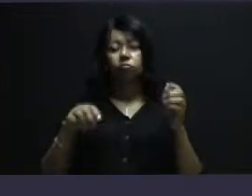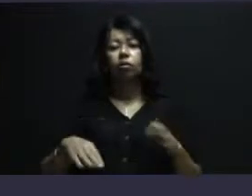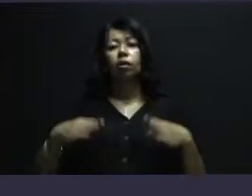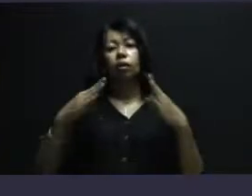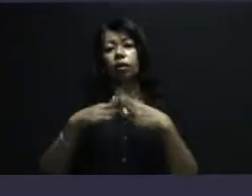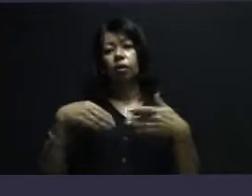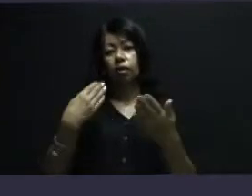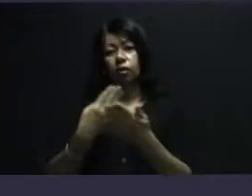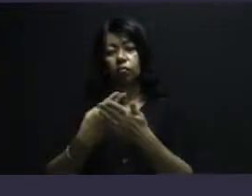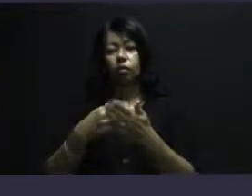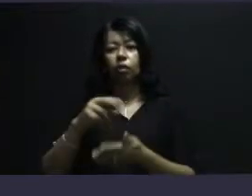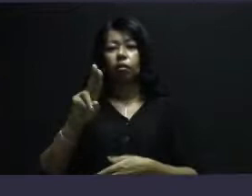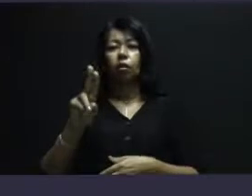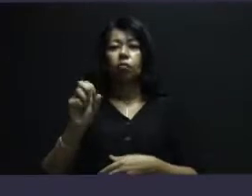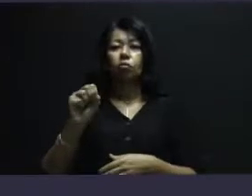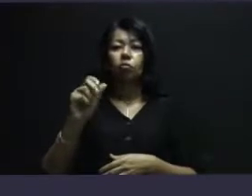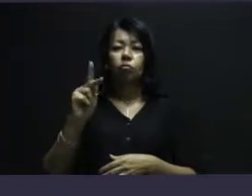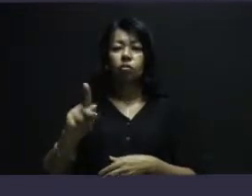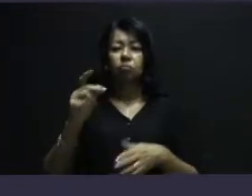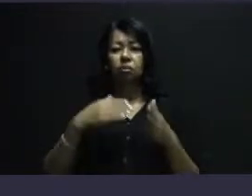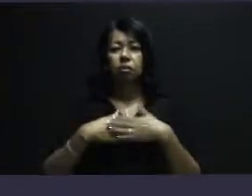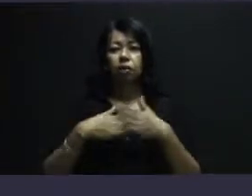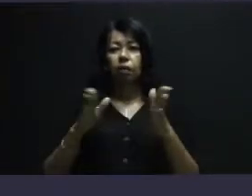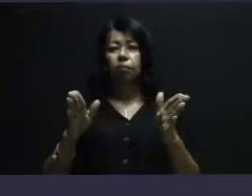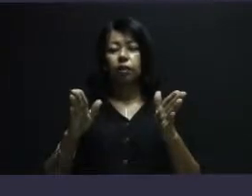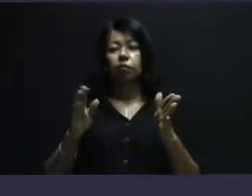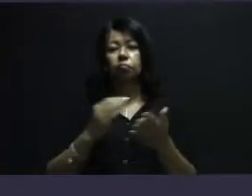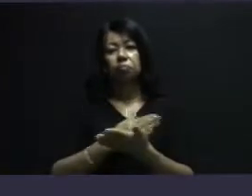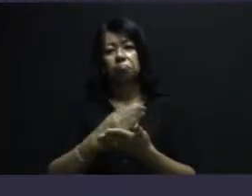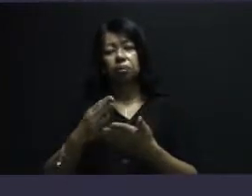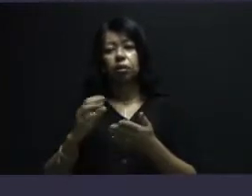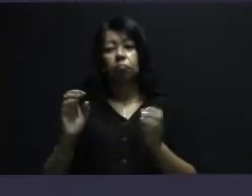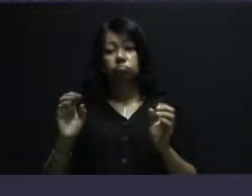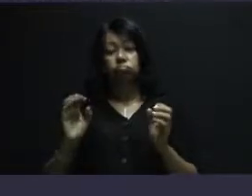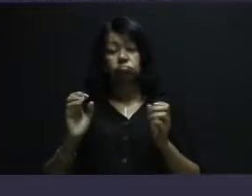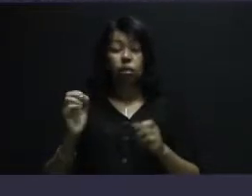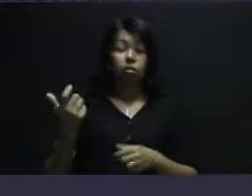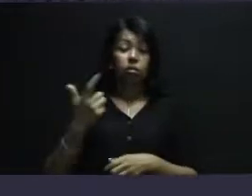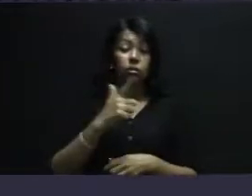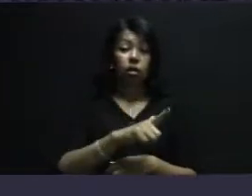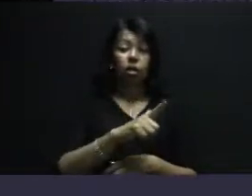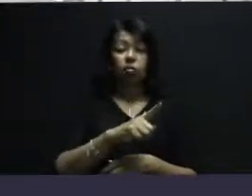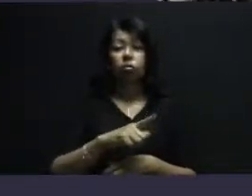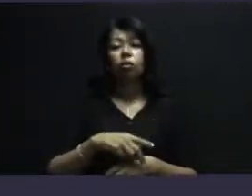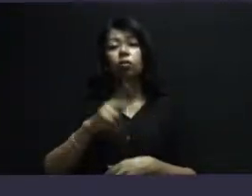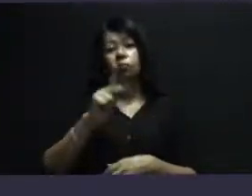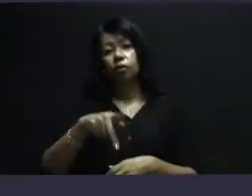Educação Física da USP se abriram às 15 horas para o evento, de professor a profissional.